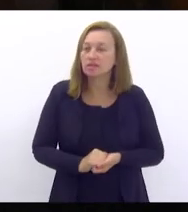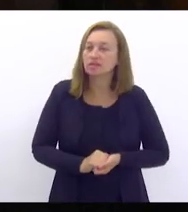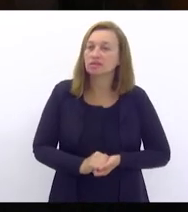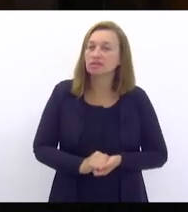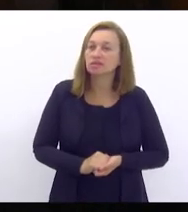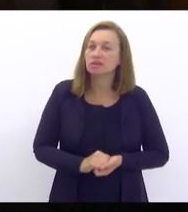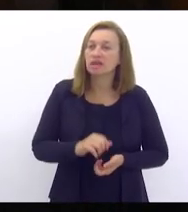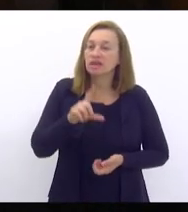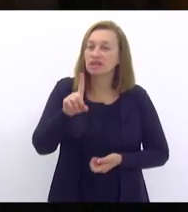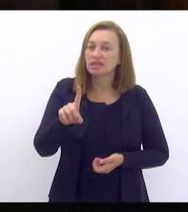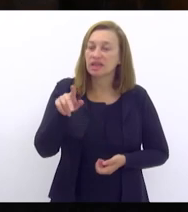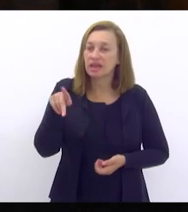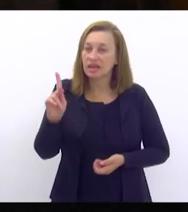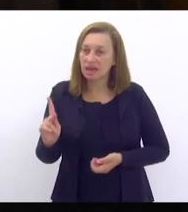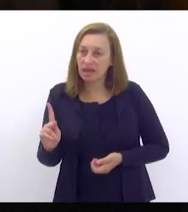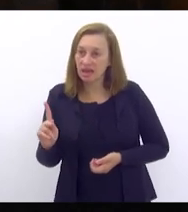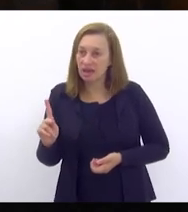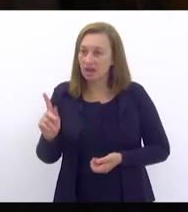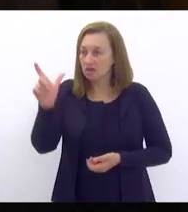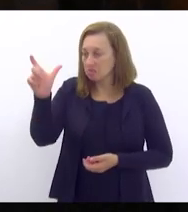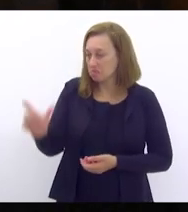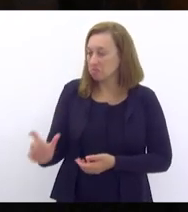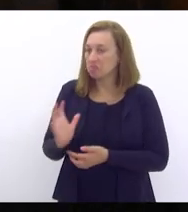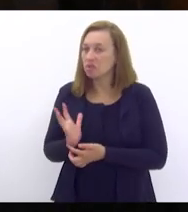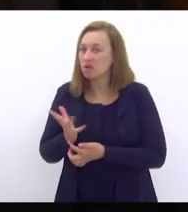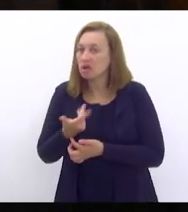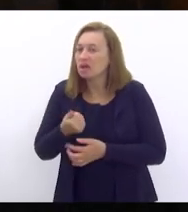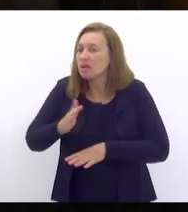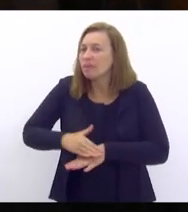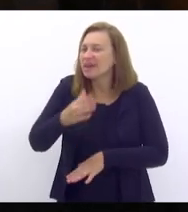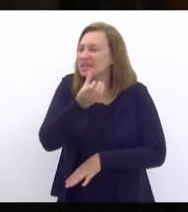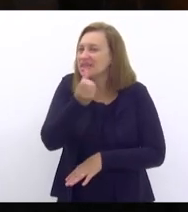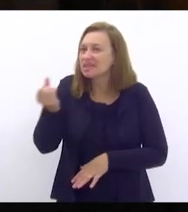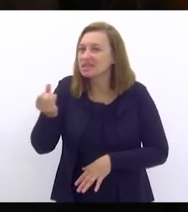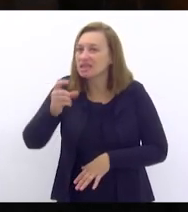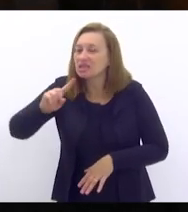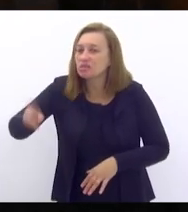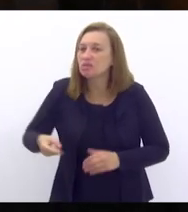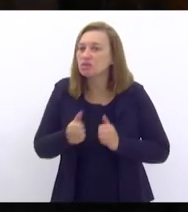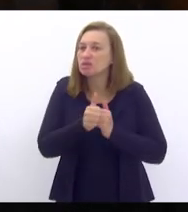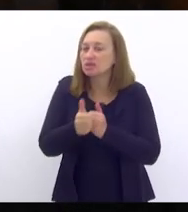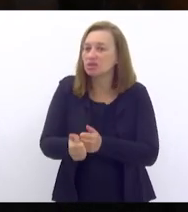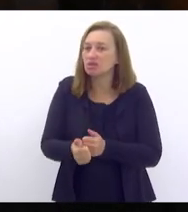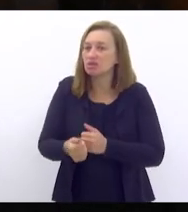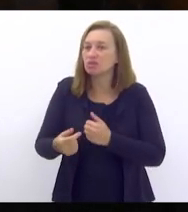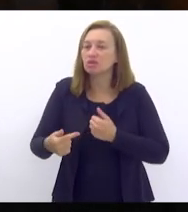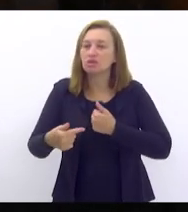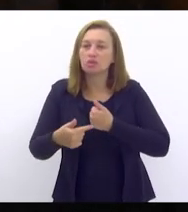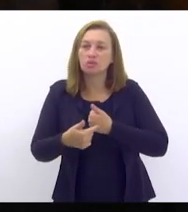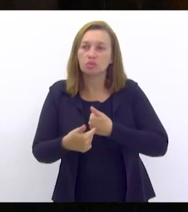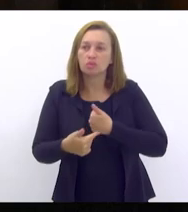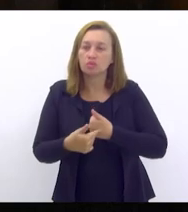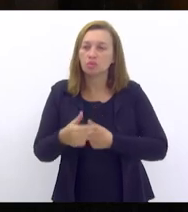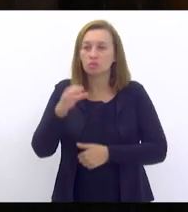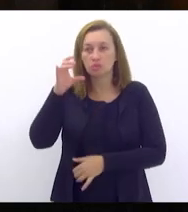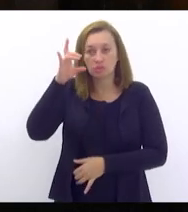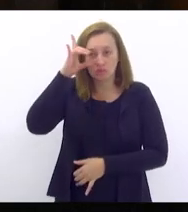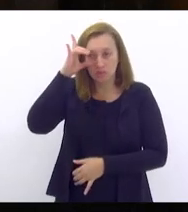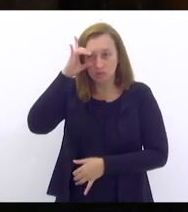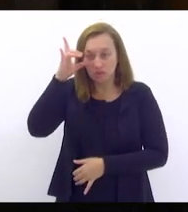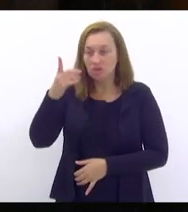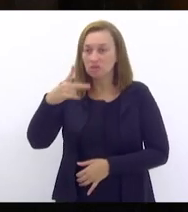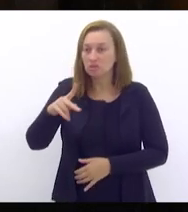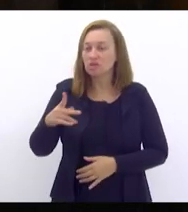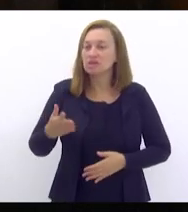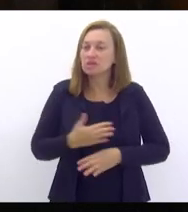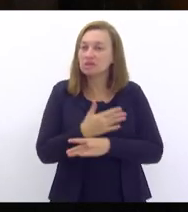é um artista de projeção nacional. Ele tem mais de 600 mil seguidores no Instagram e a sua cidade